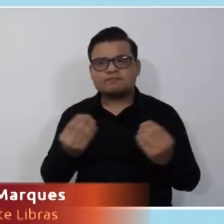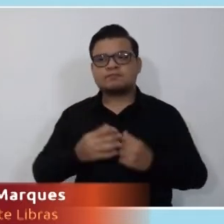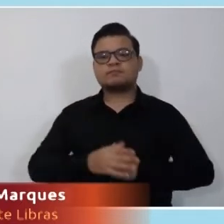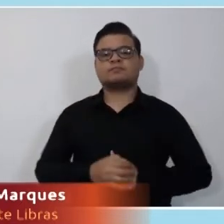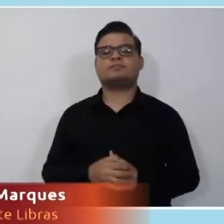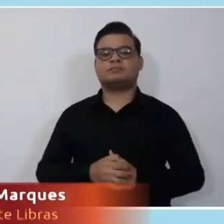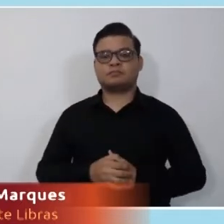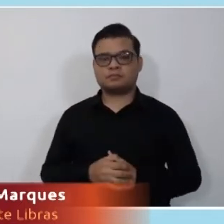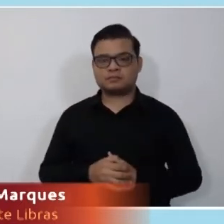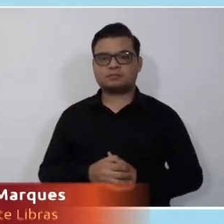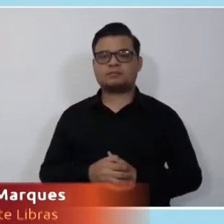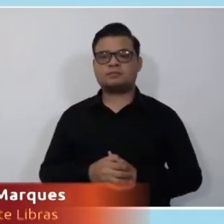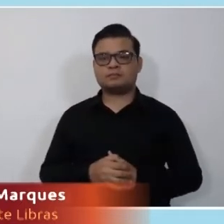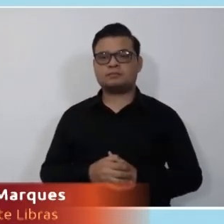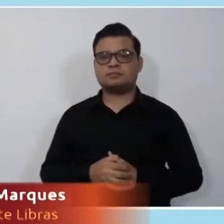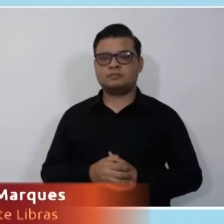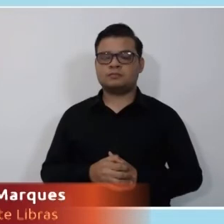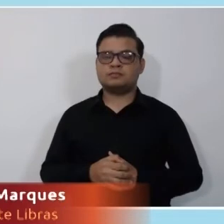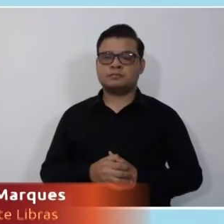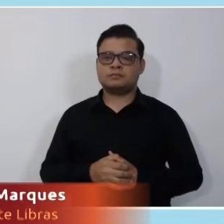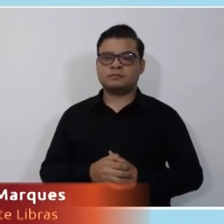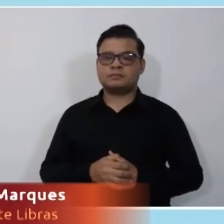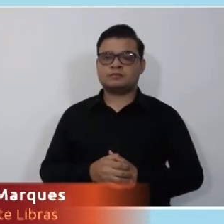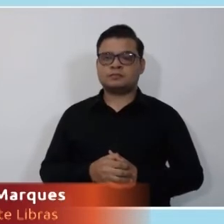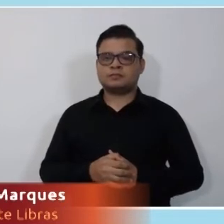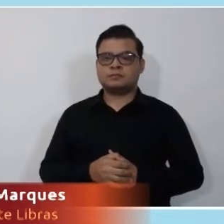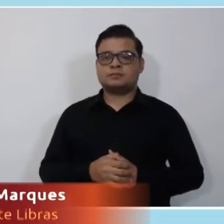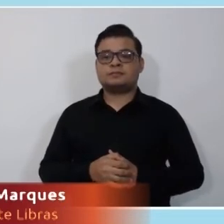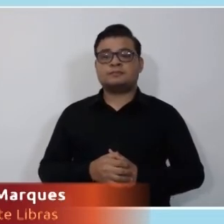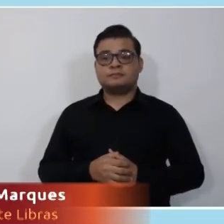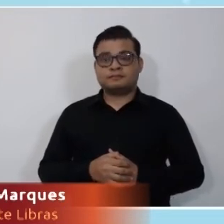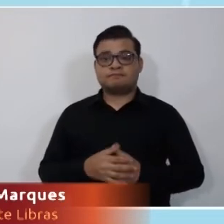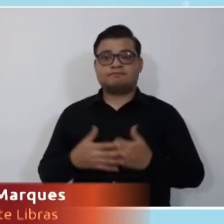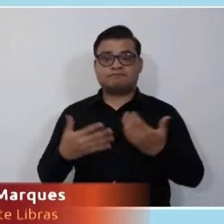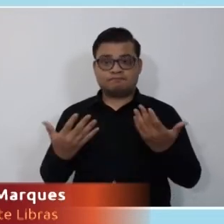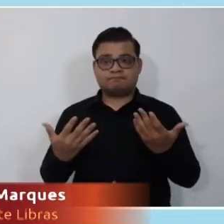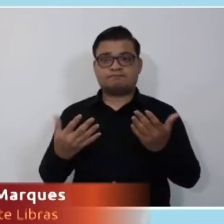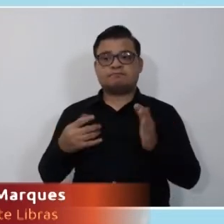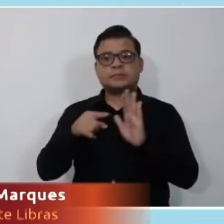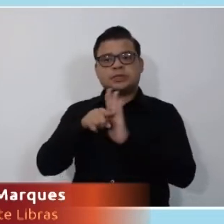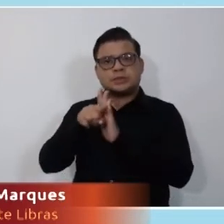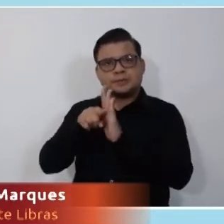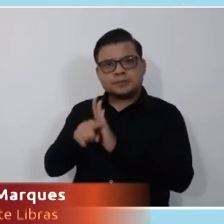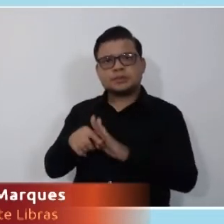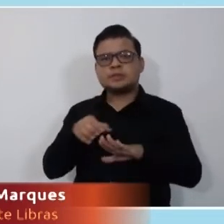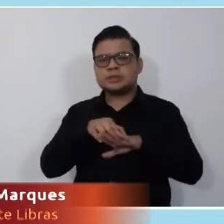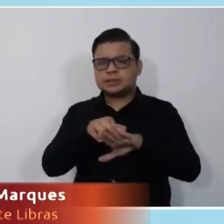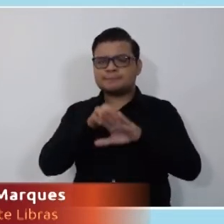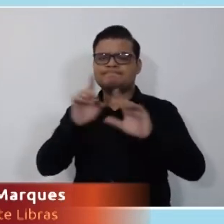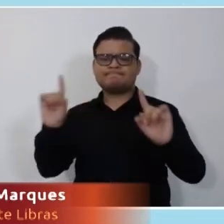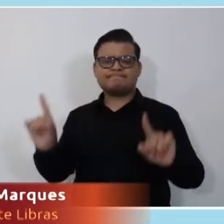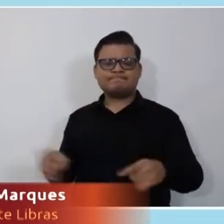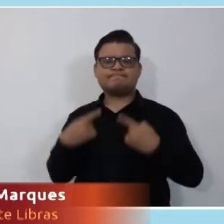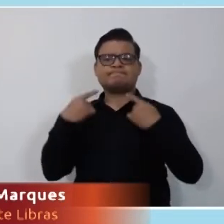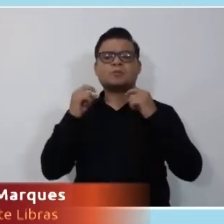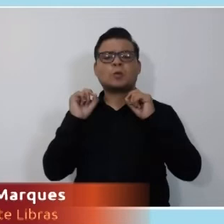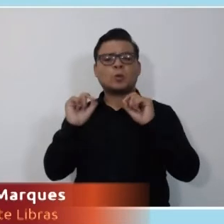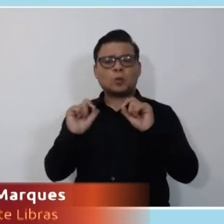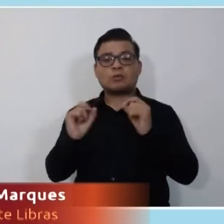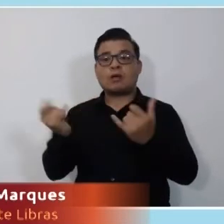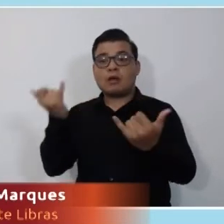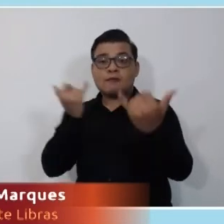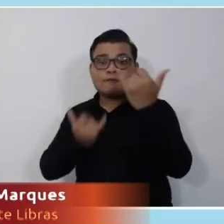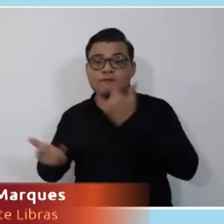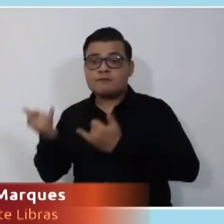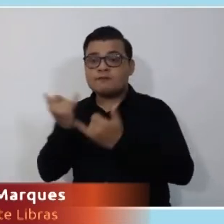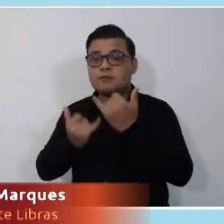Bom, o grande desafio de uma pesquisa, de um plano de mobilidade, é justamente coletar os dados de